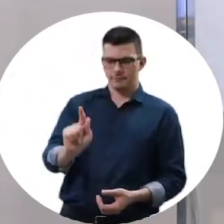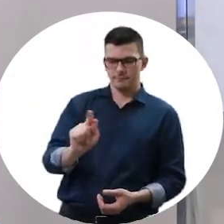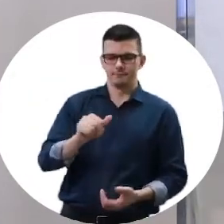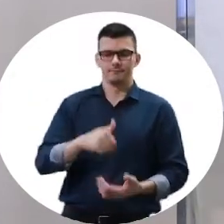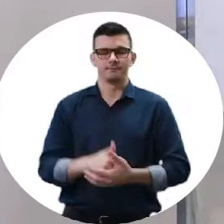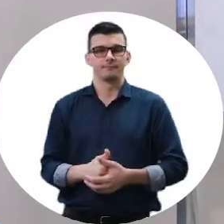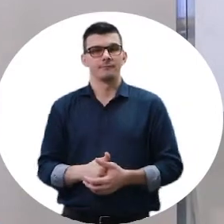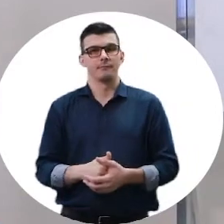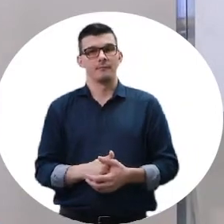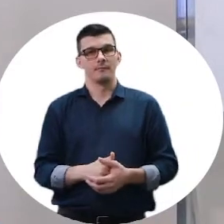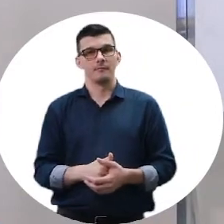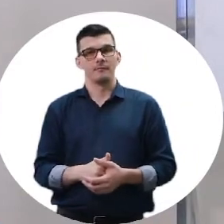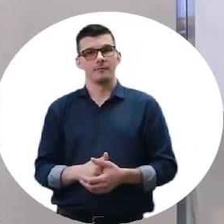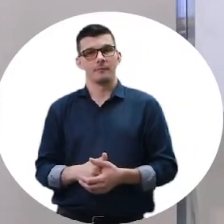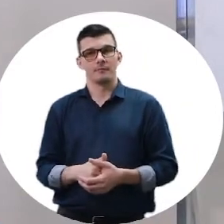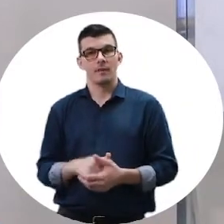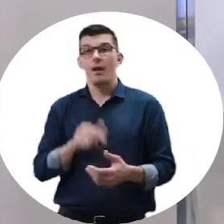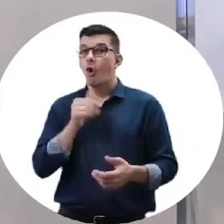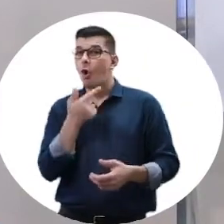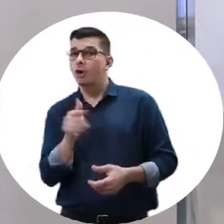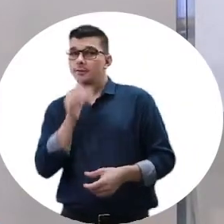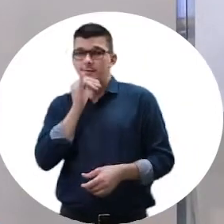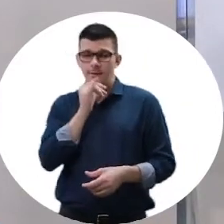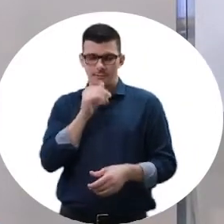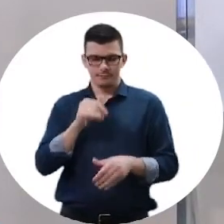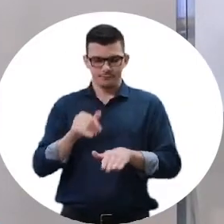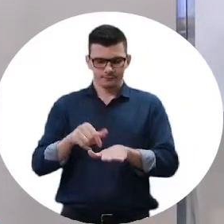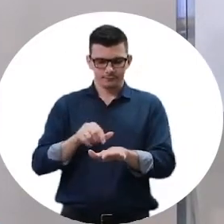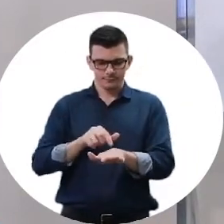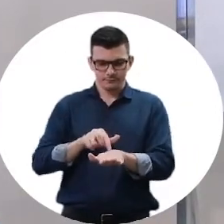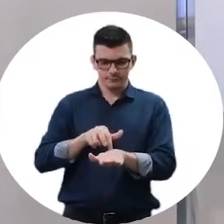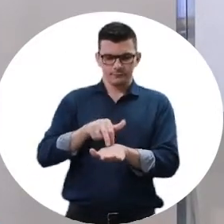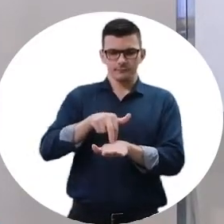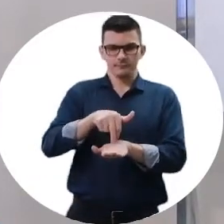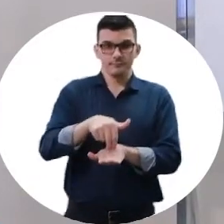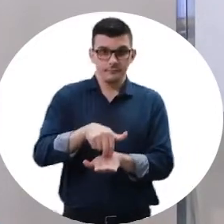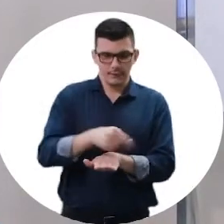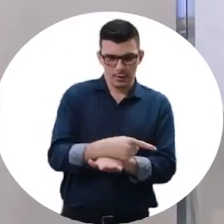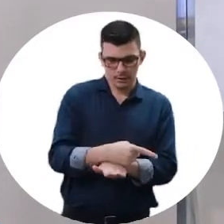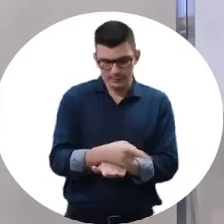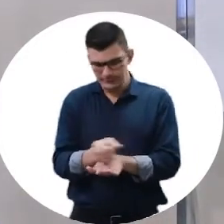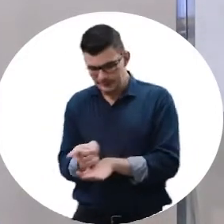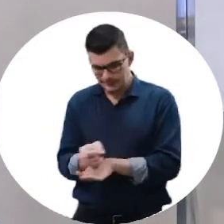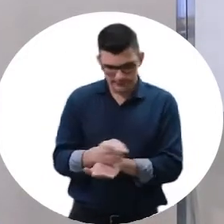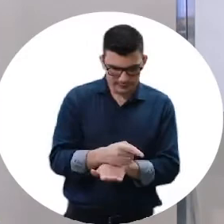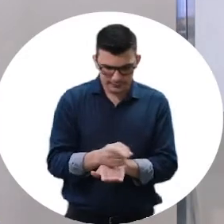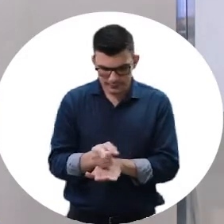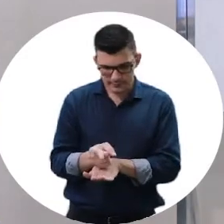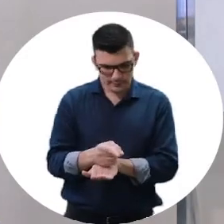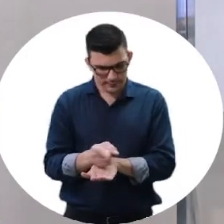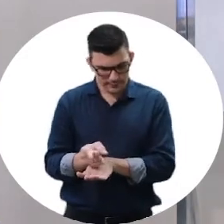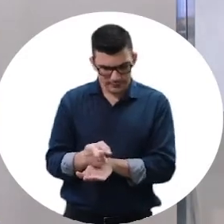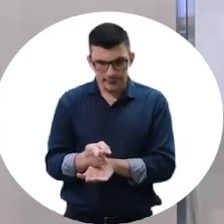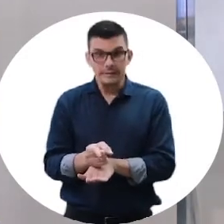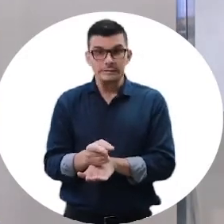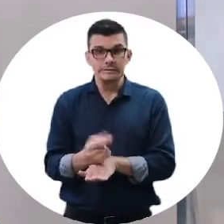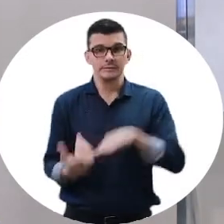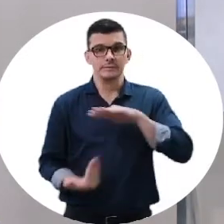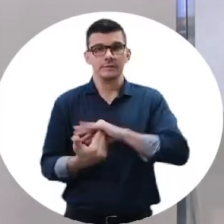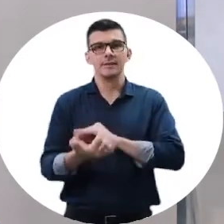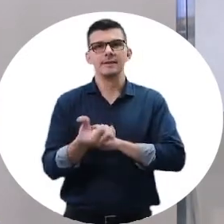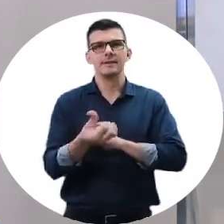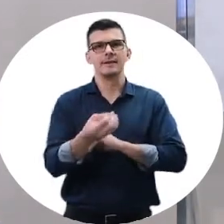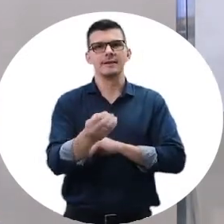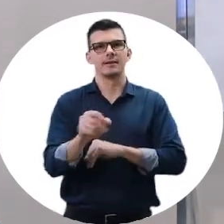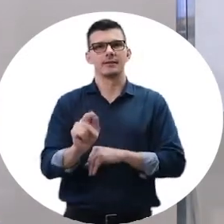é 5 kg. Quando subimos na balança, fala assim, ah, pesei 60 kg. Está medindo a sua